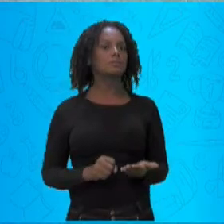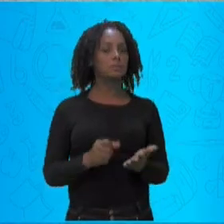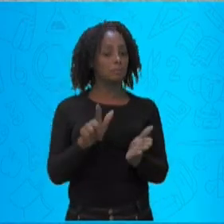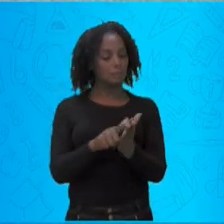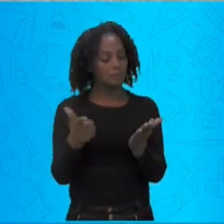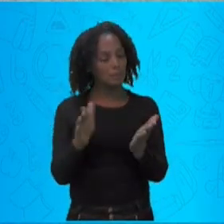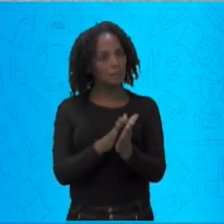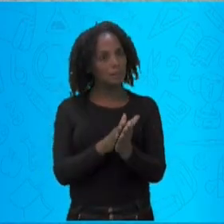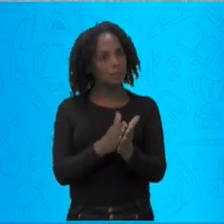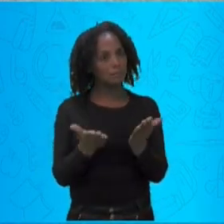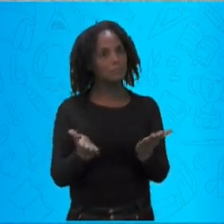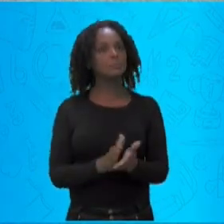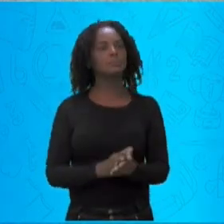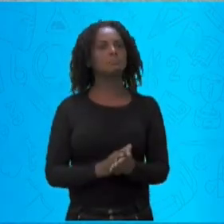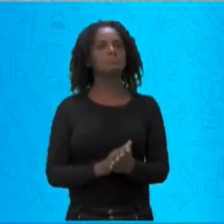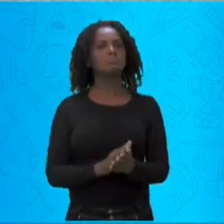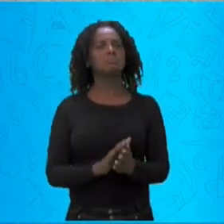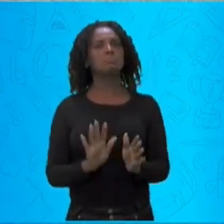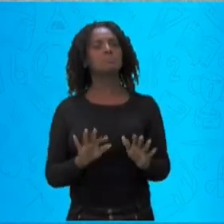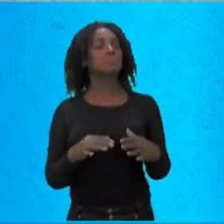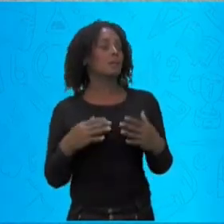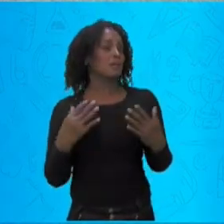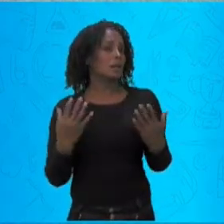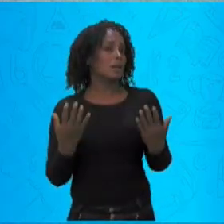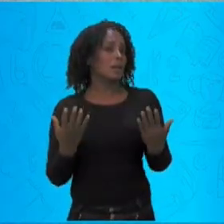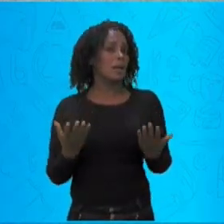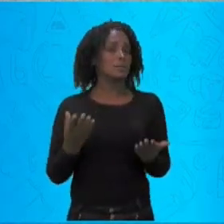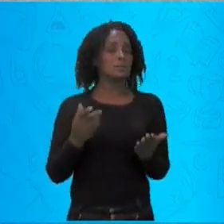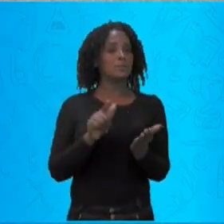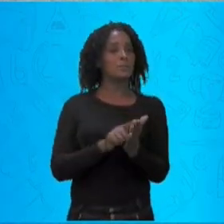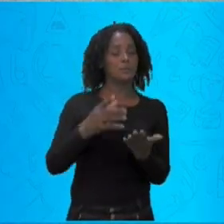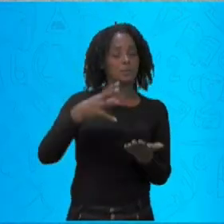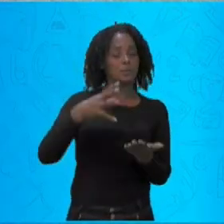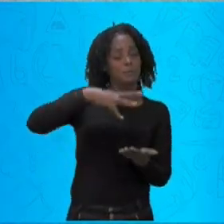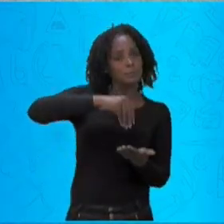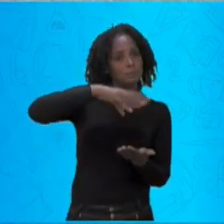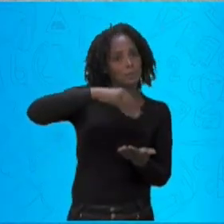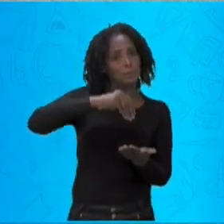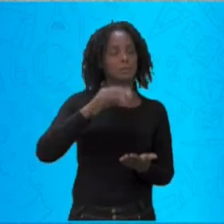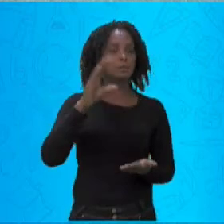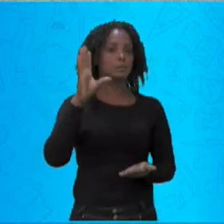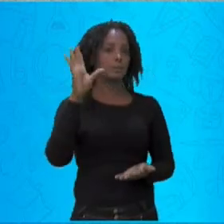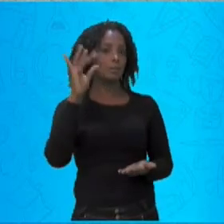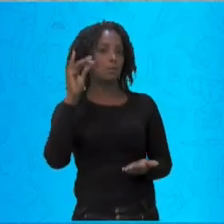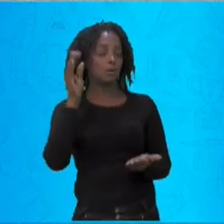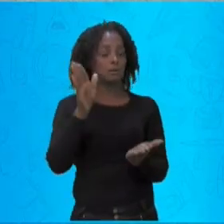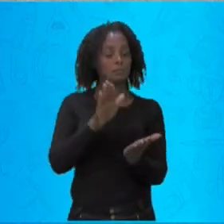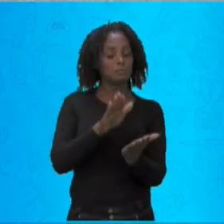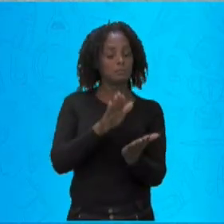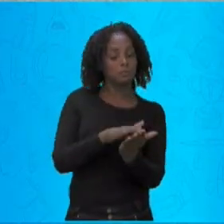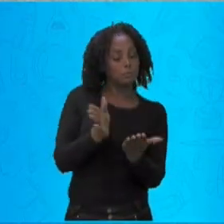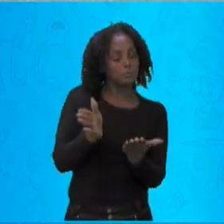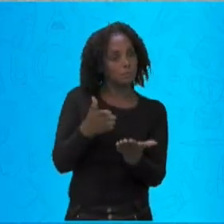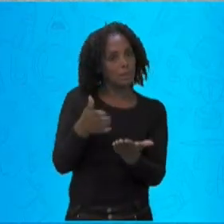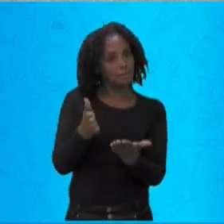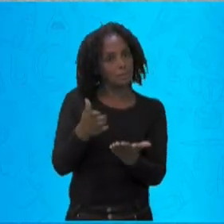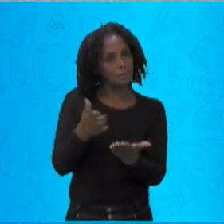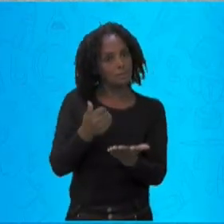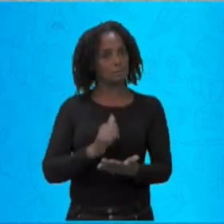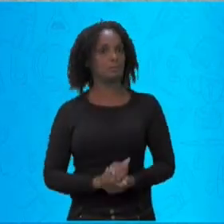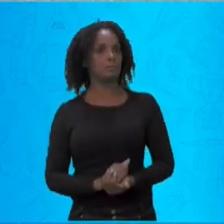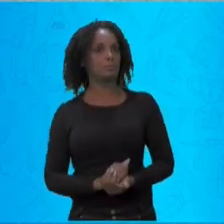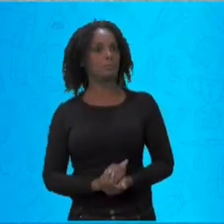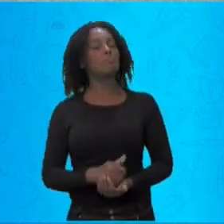no seu caderno. Caso você faça em folhas impressas, colhe as folhas também no